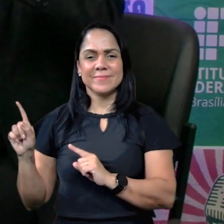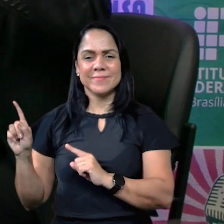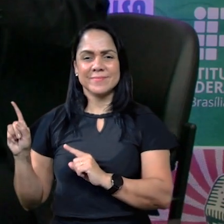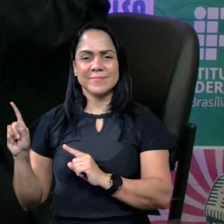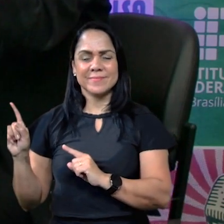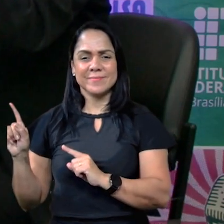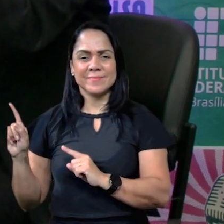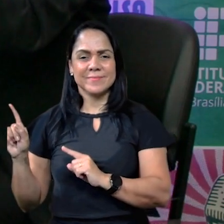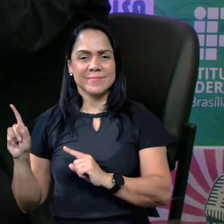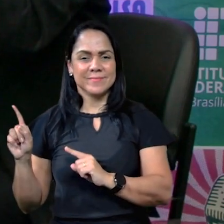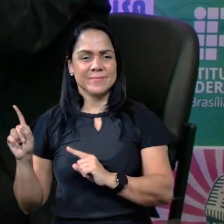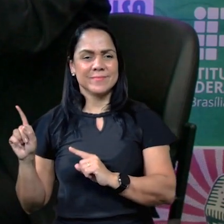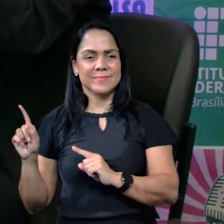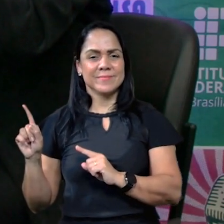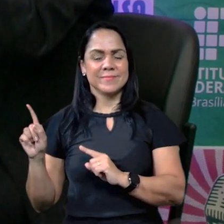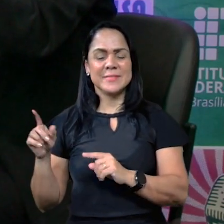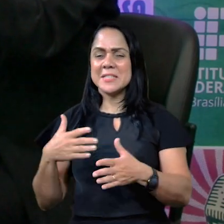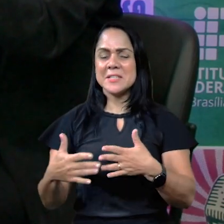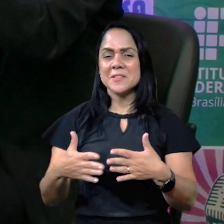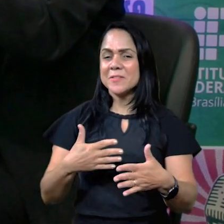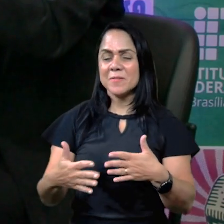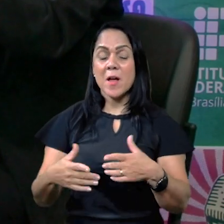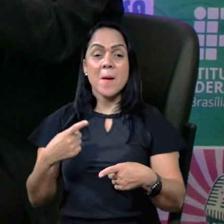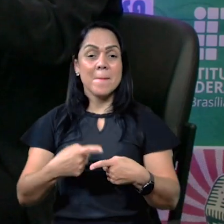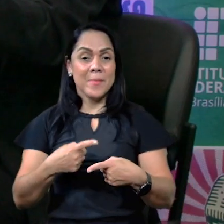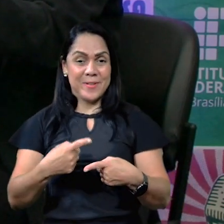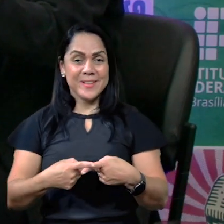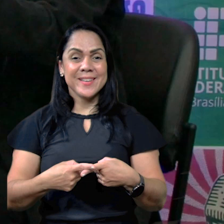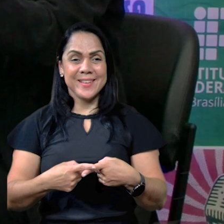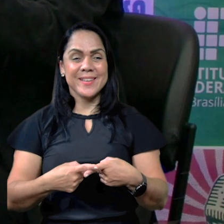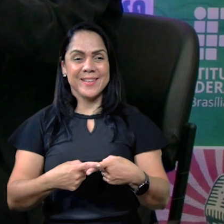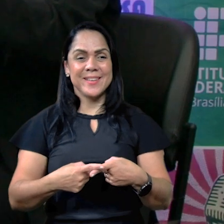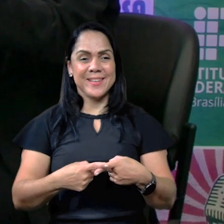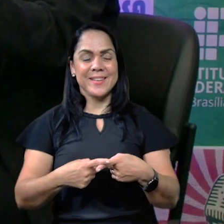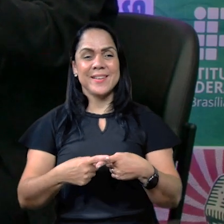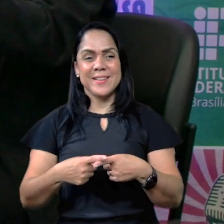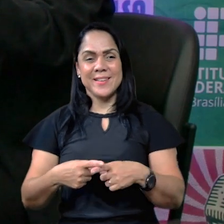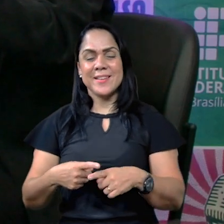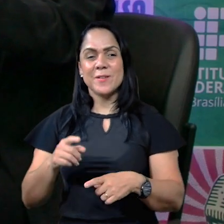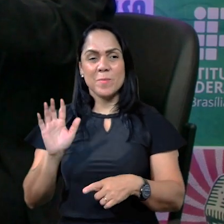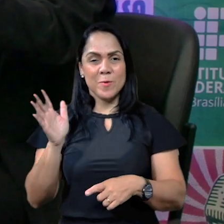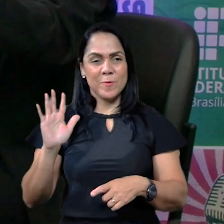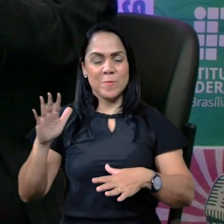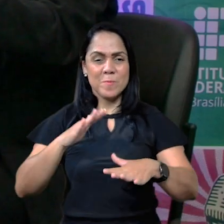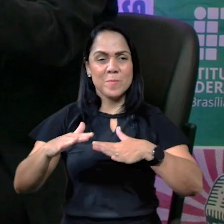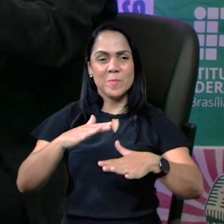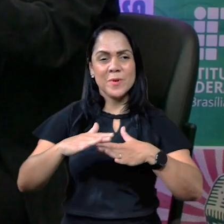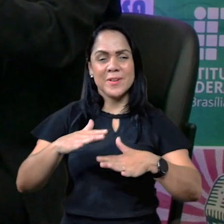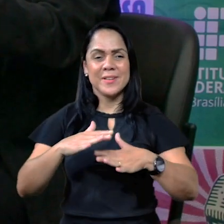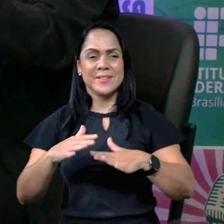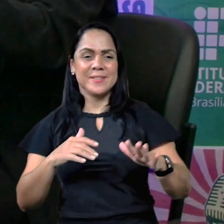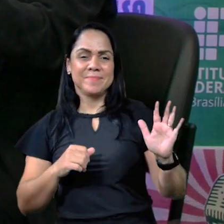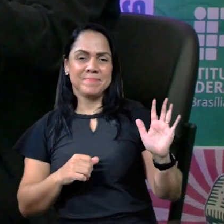mão esquerda aberta. Tanto faz, gata. faz? Porque eu sou destra, então o meu movimento mais... Mas se você for canhoto, vai